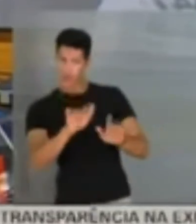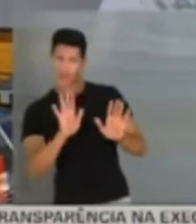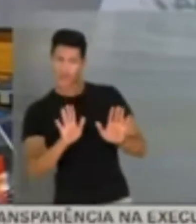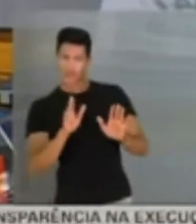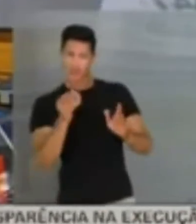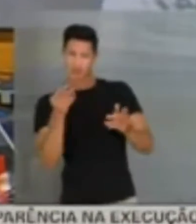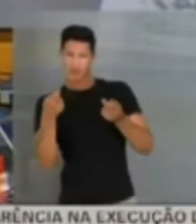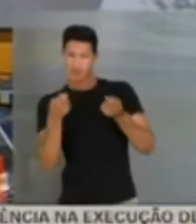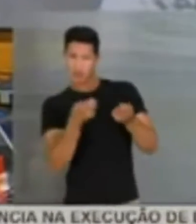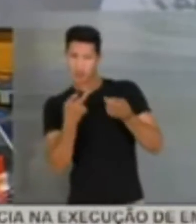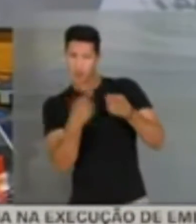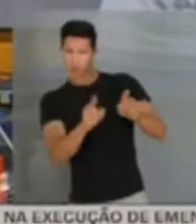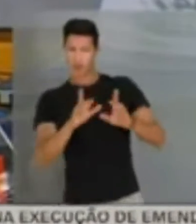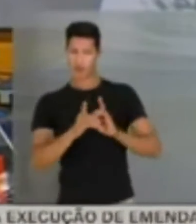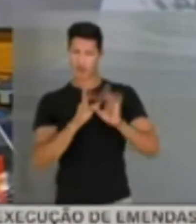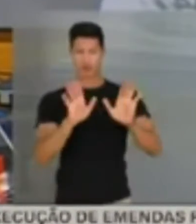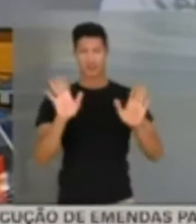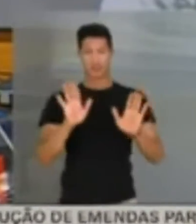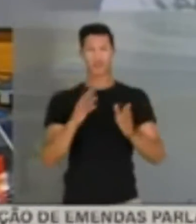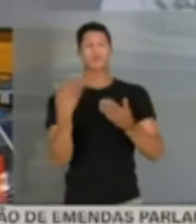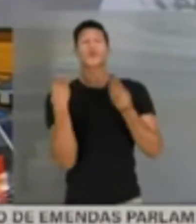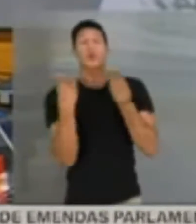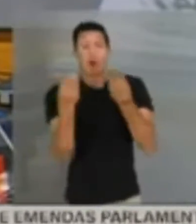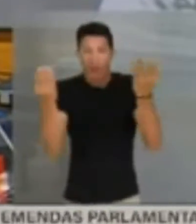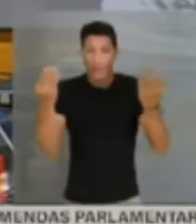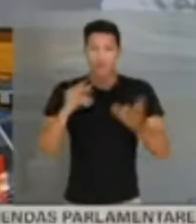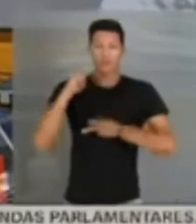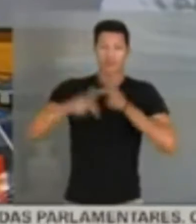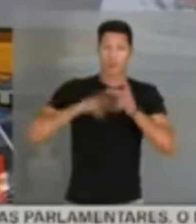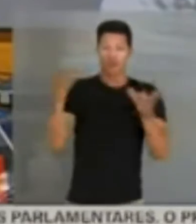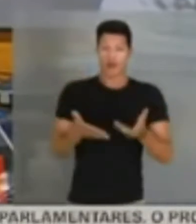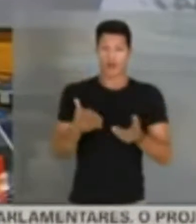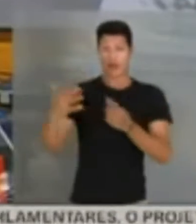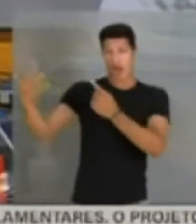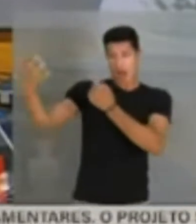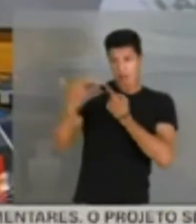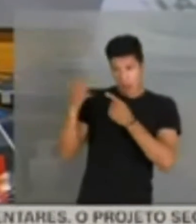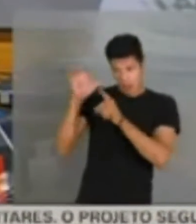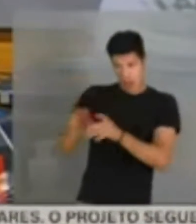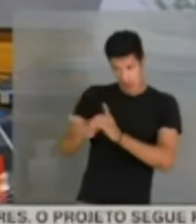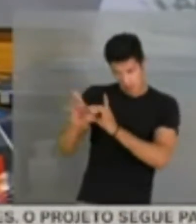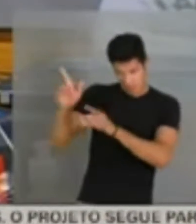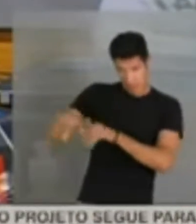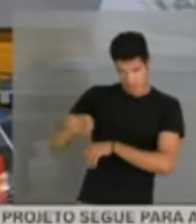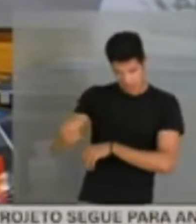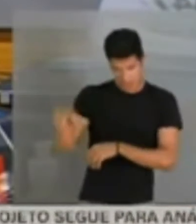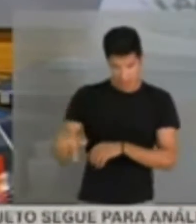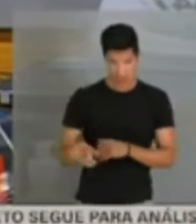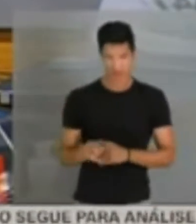aqui é atentado contra a democracia. Como? O povo agora é ameaça à democracia?